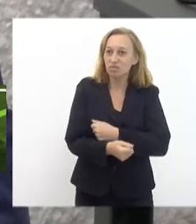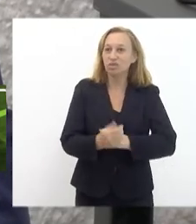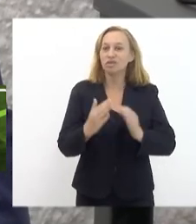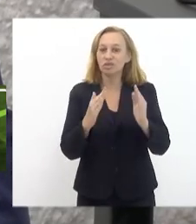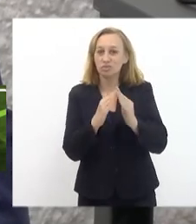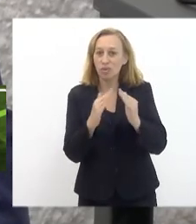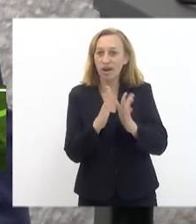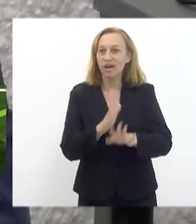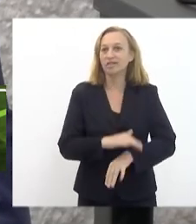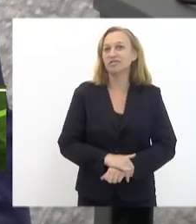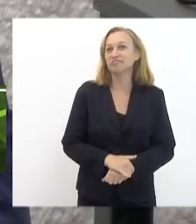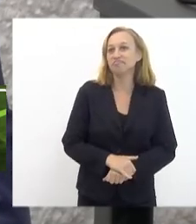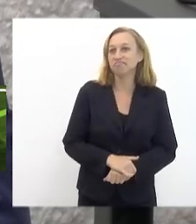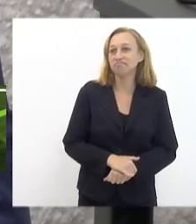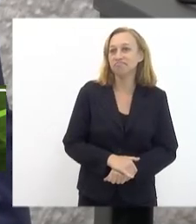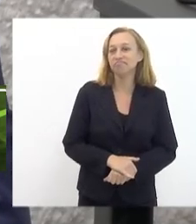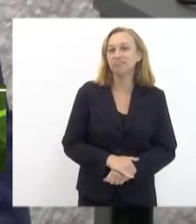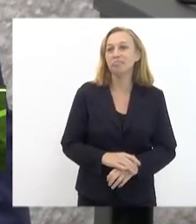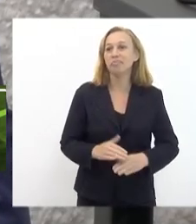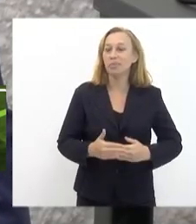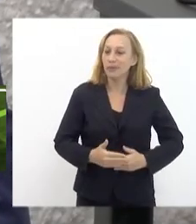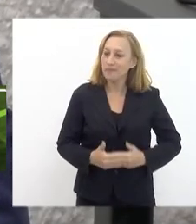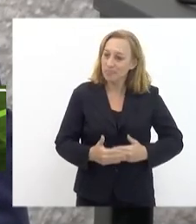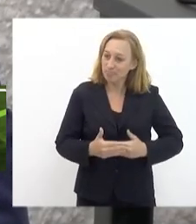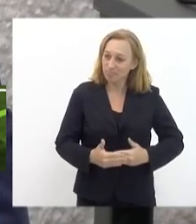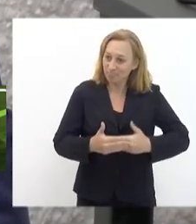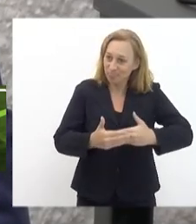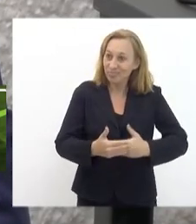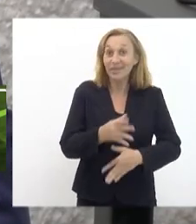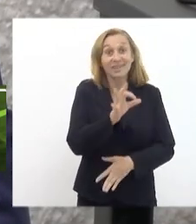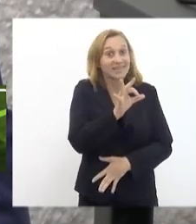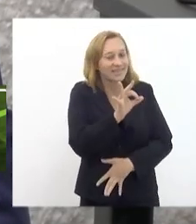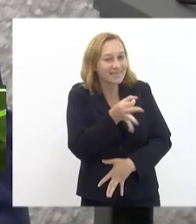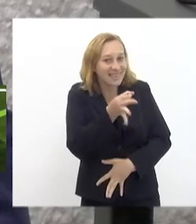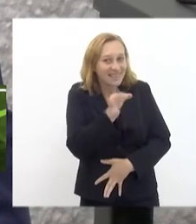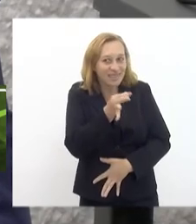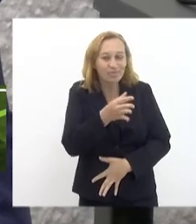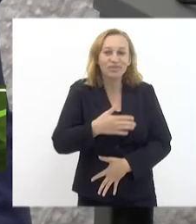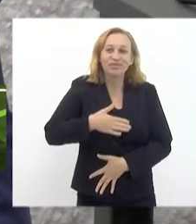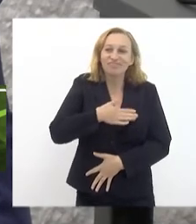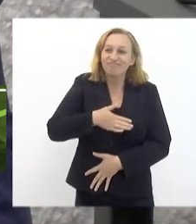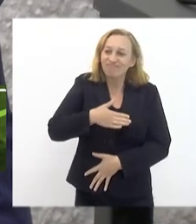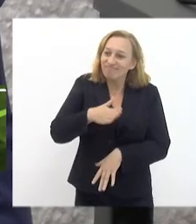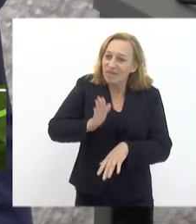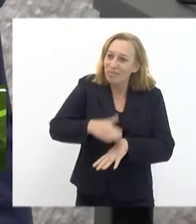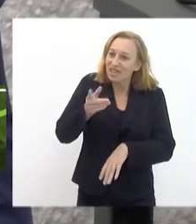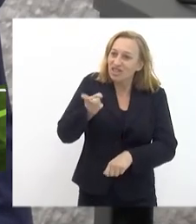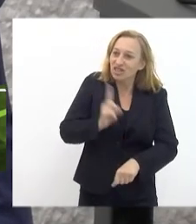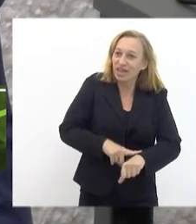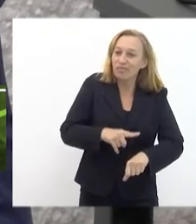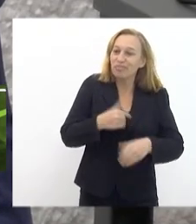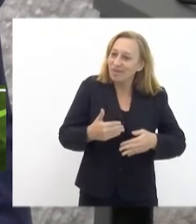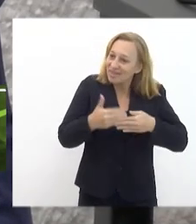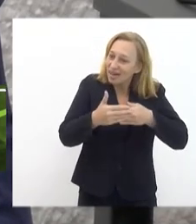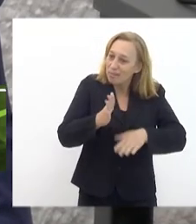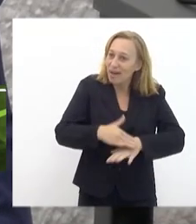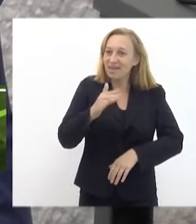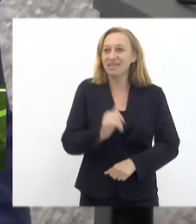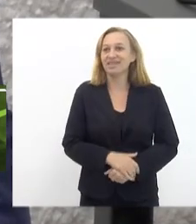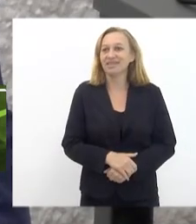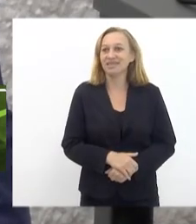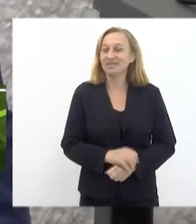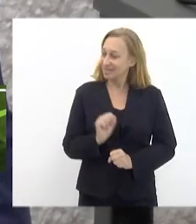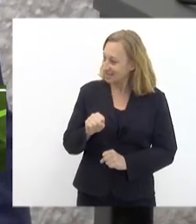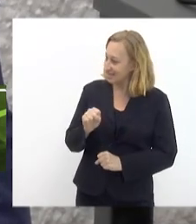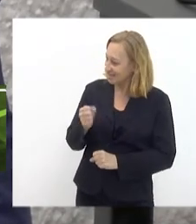em habitação essas coisas estão andando obviamente mas gostaria de ter tido mais tempo para poder mandar se eu